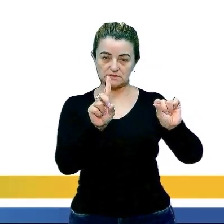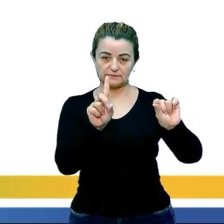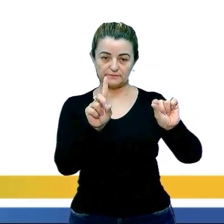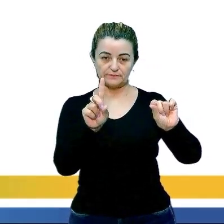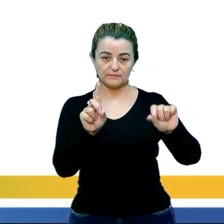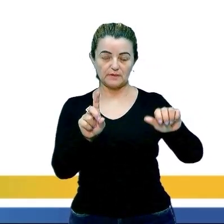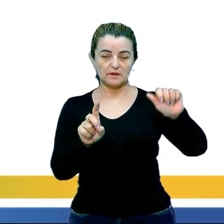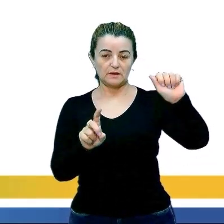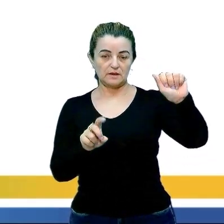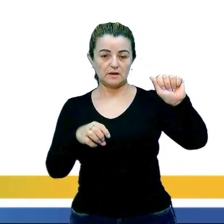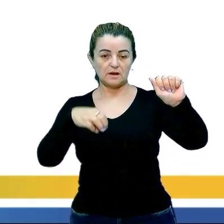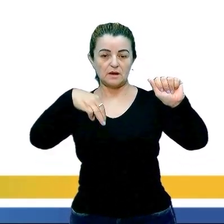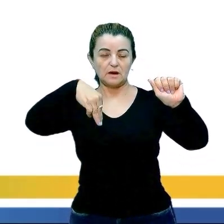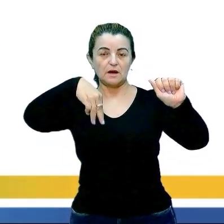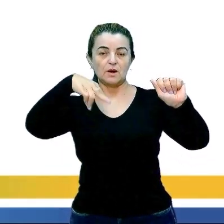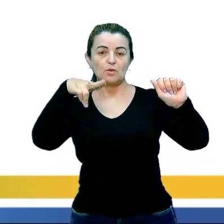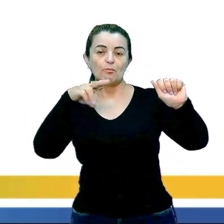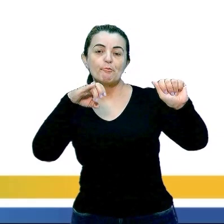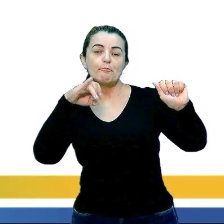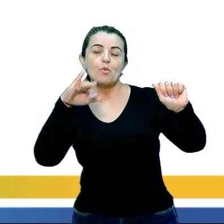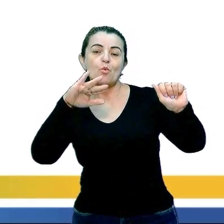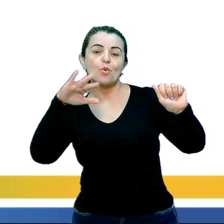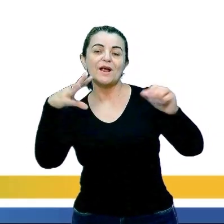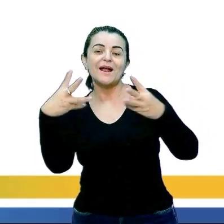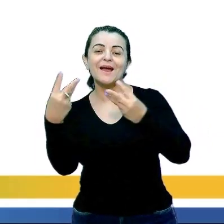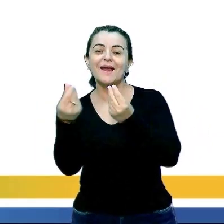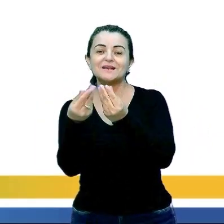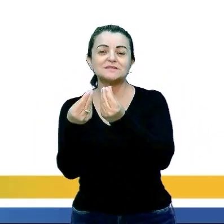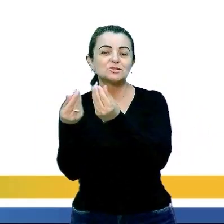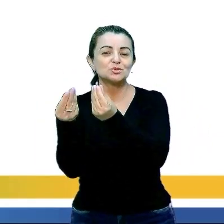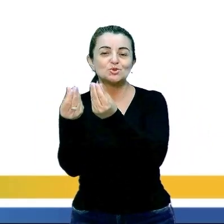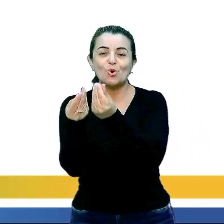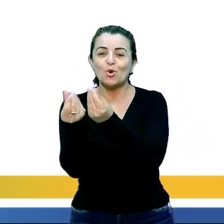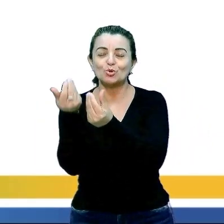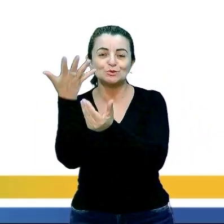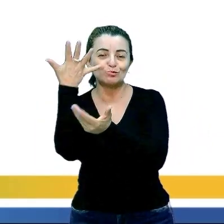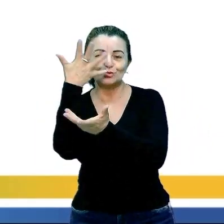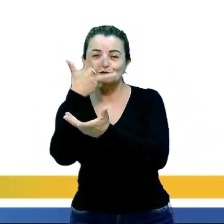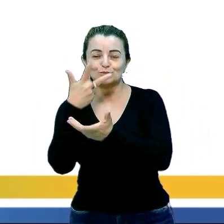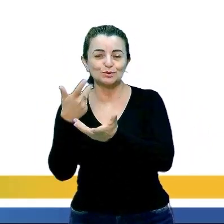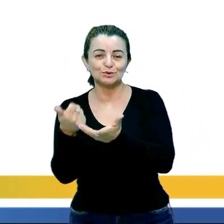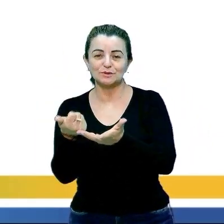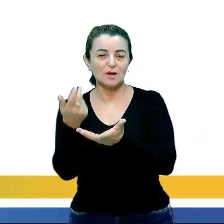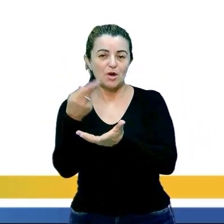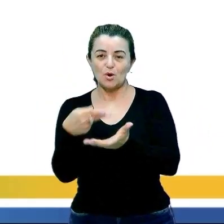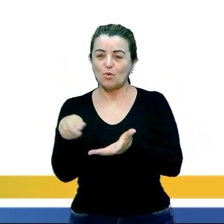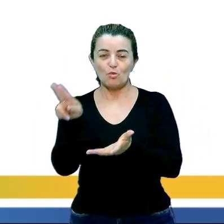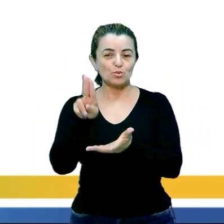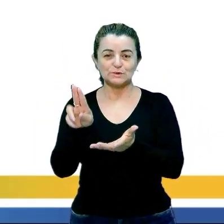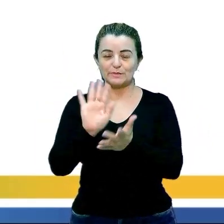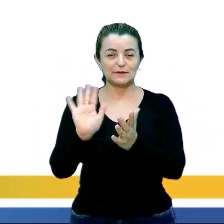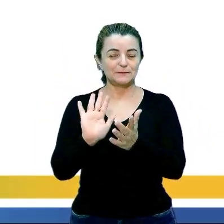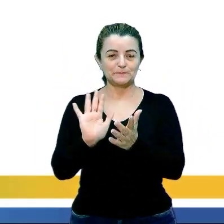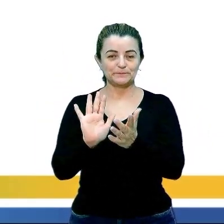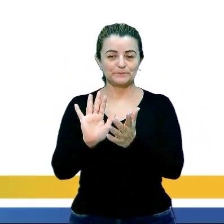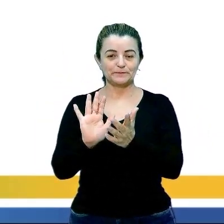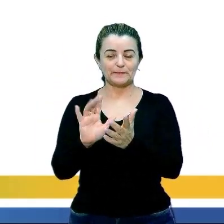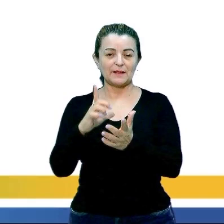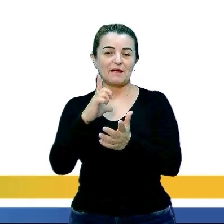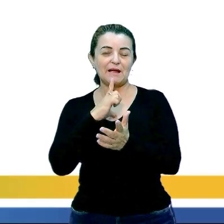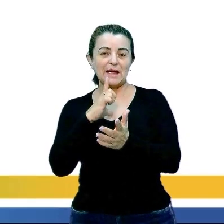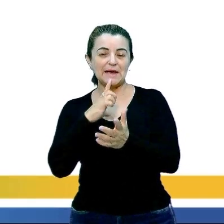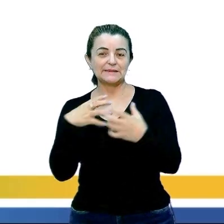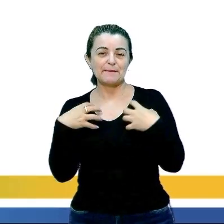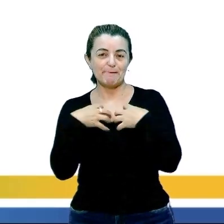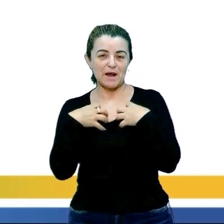que é o muito graciosa, né? É muito bonita, muito graciosa, esse termo não se utiliza. E o tem macaco